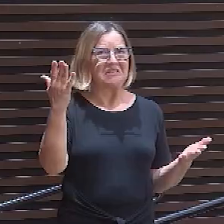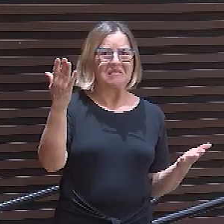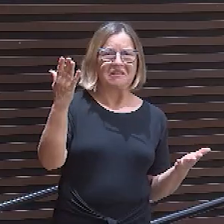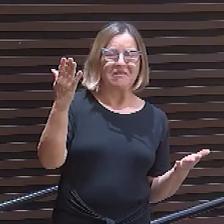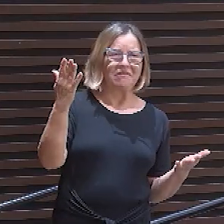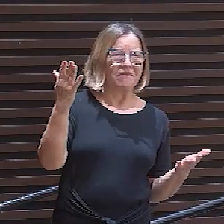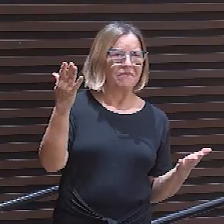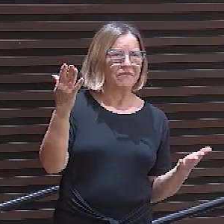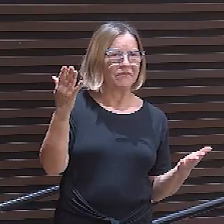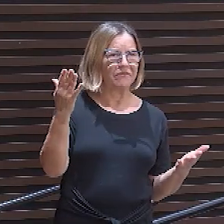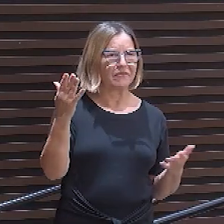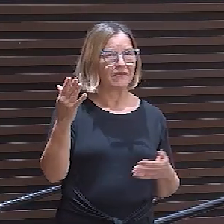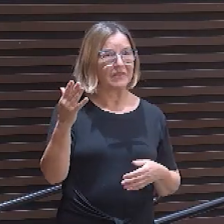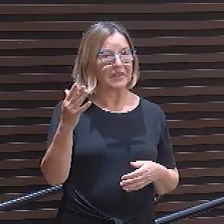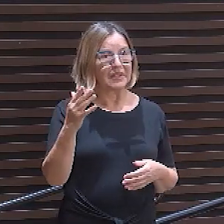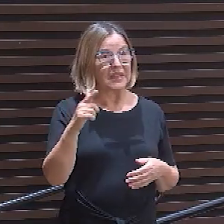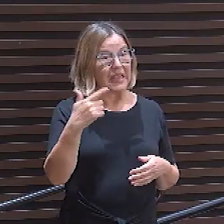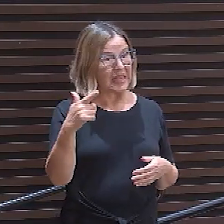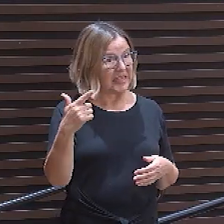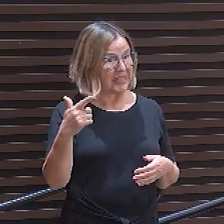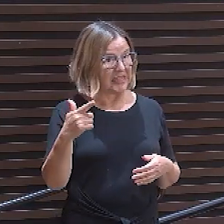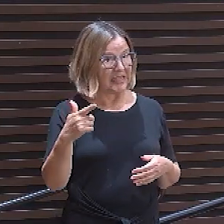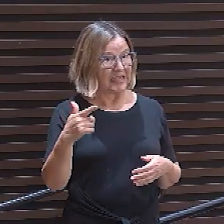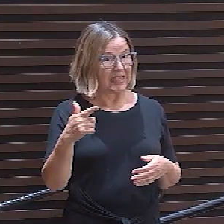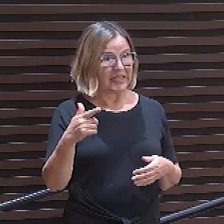sem que houvesse a intervenção divina.